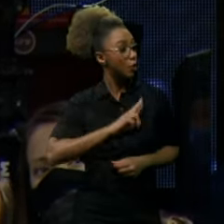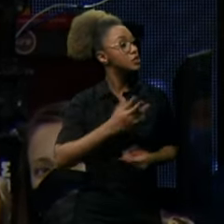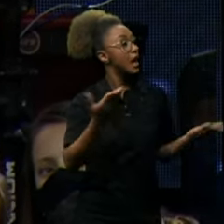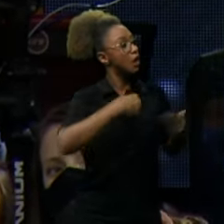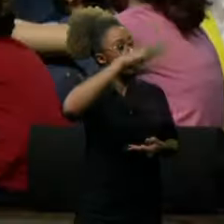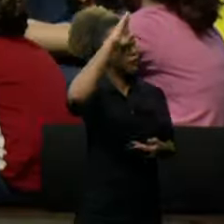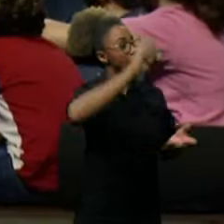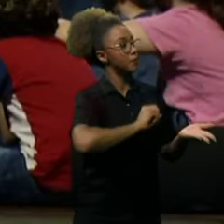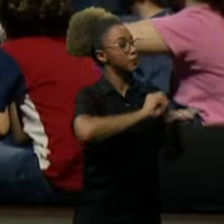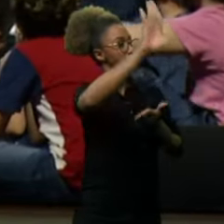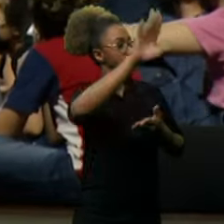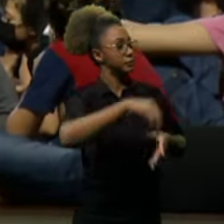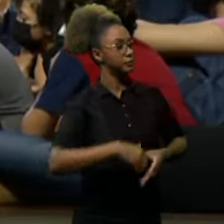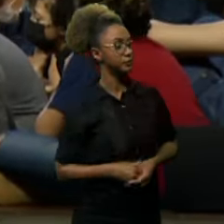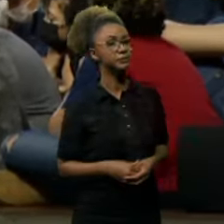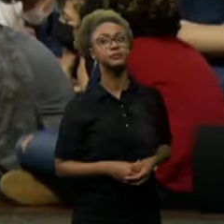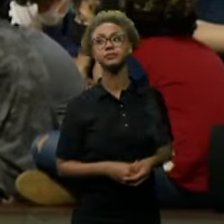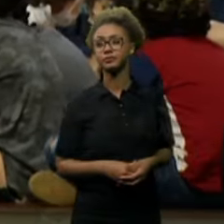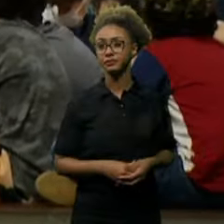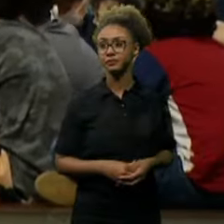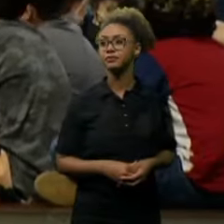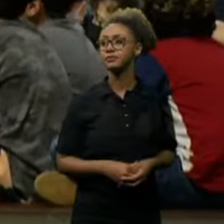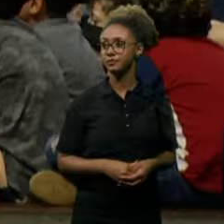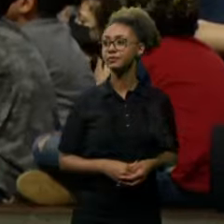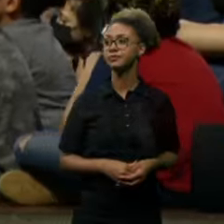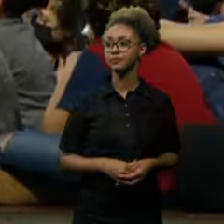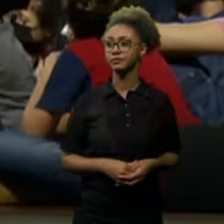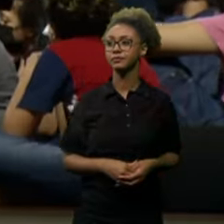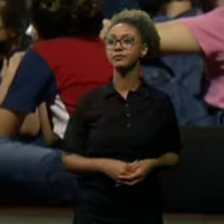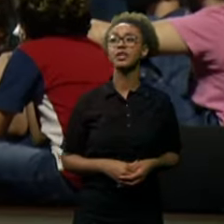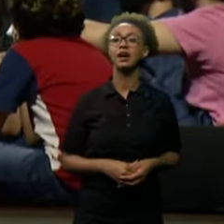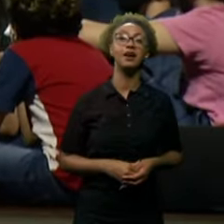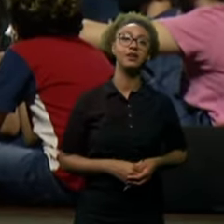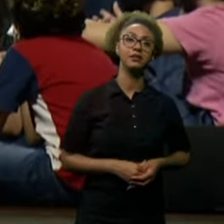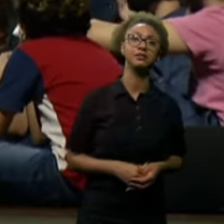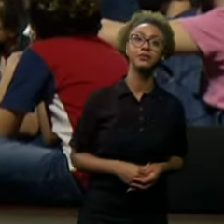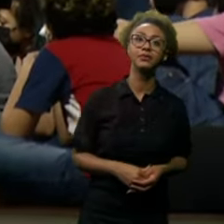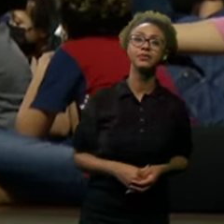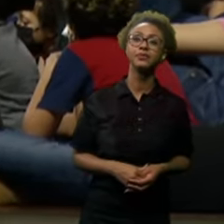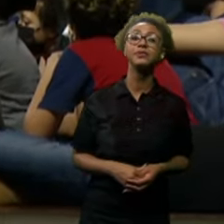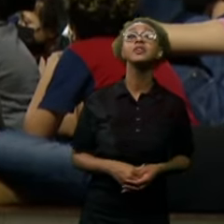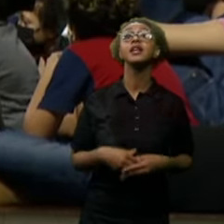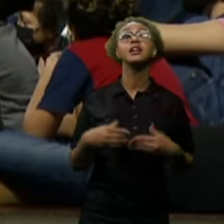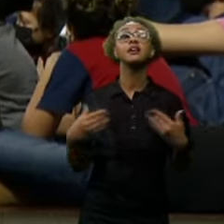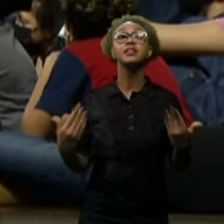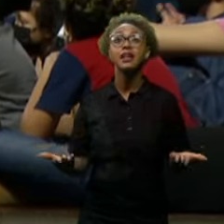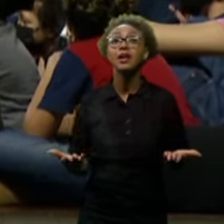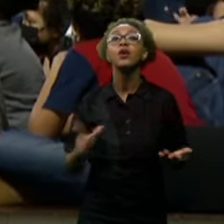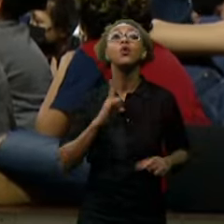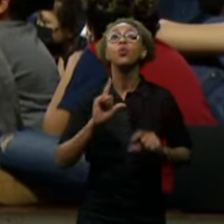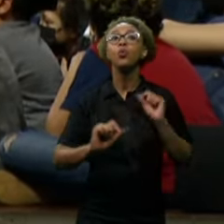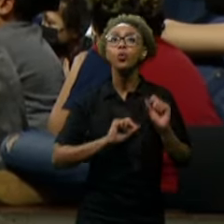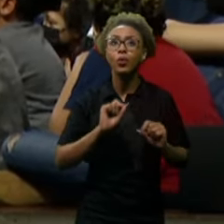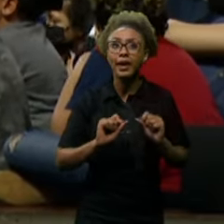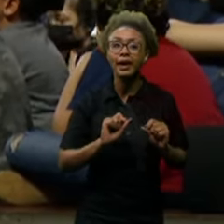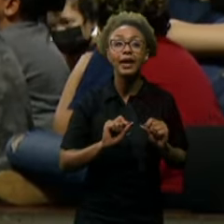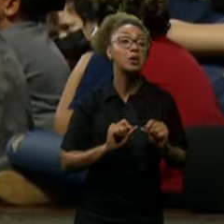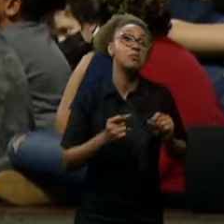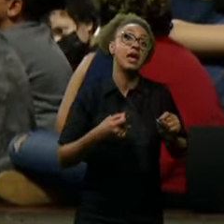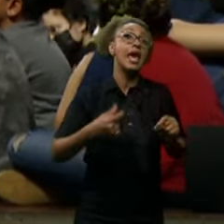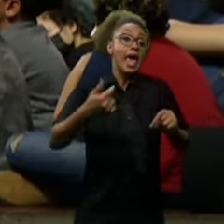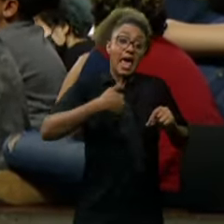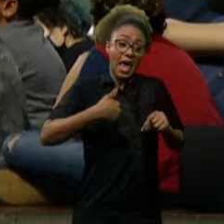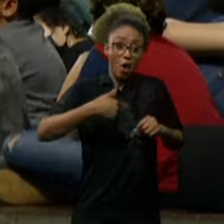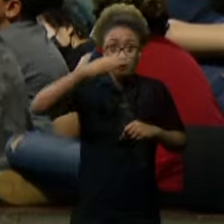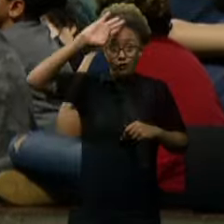agora em diante de Deus quando ele tirou a mão da minha cabeça parece que o mal e a febre saiu junto não sei se ficou com